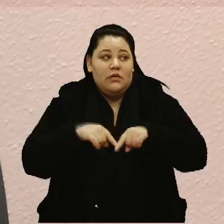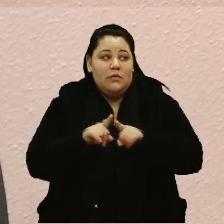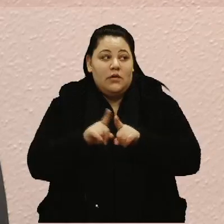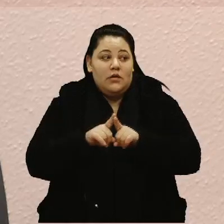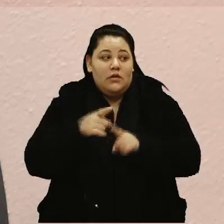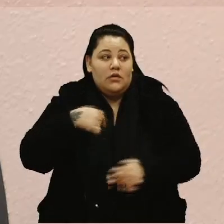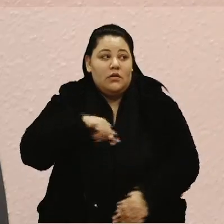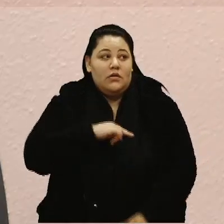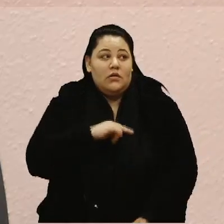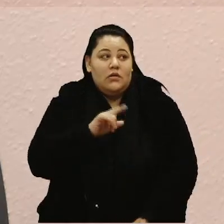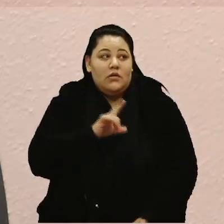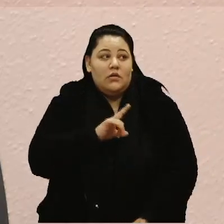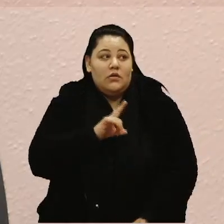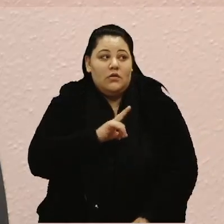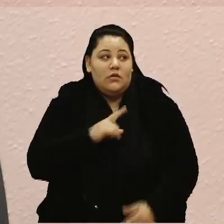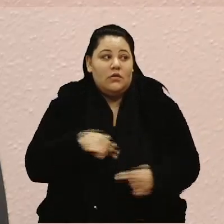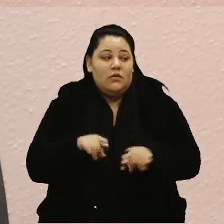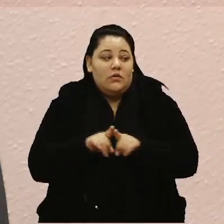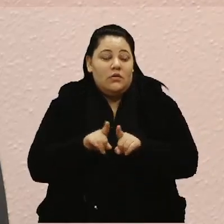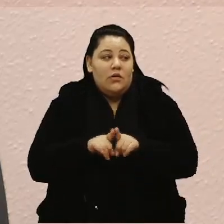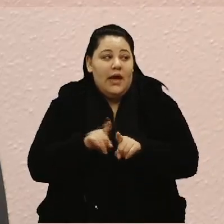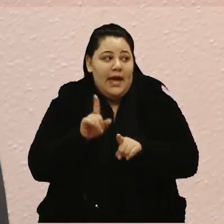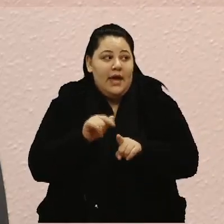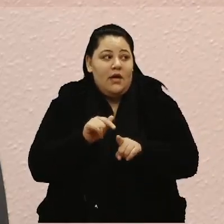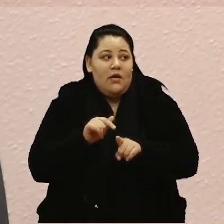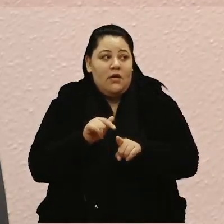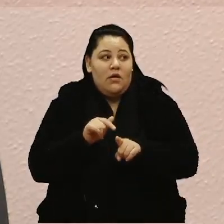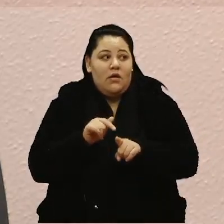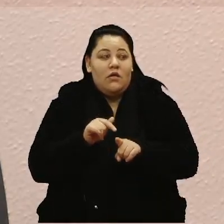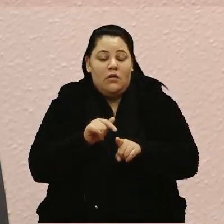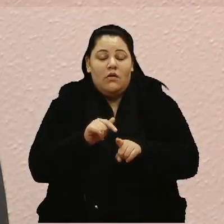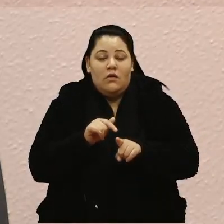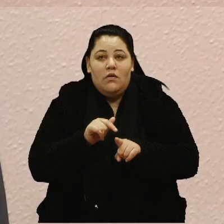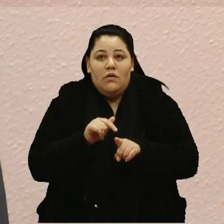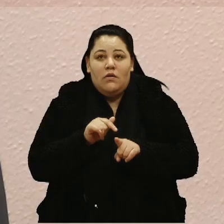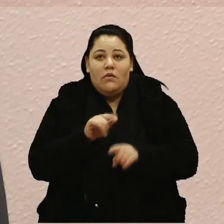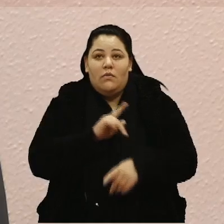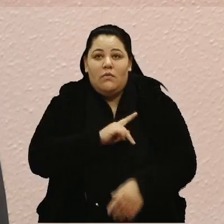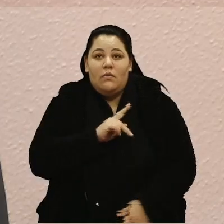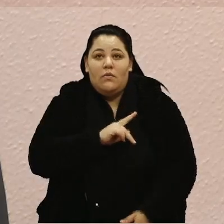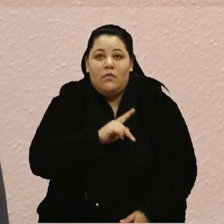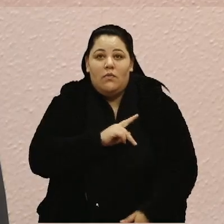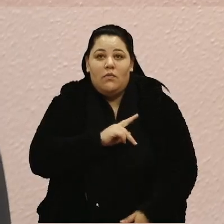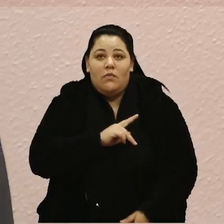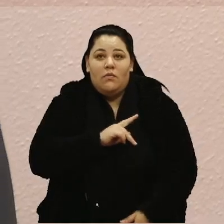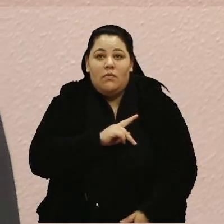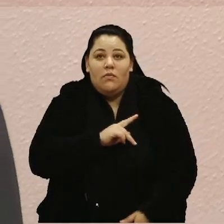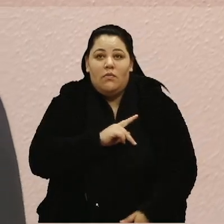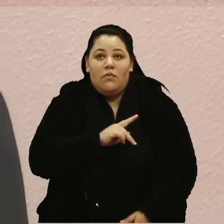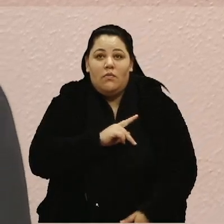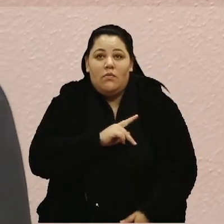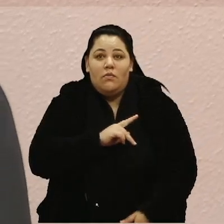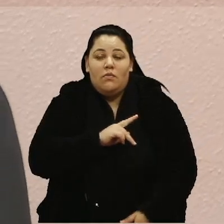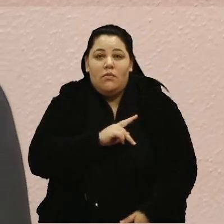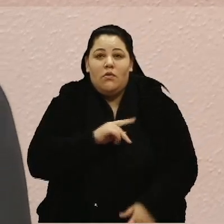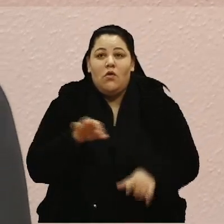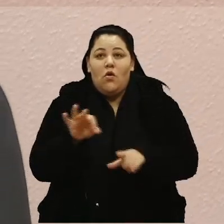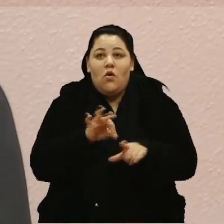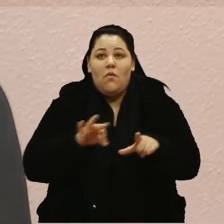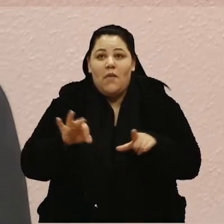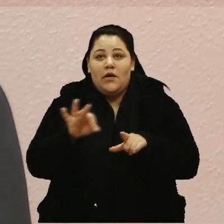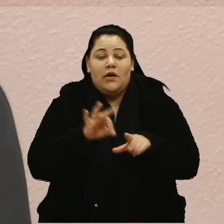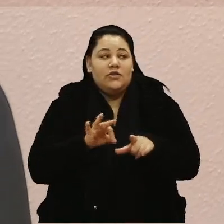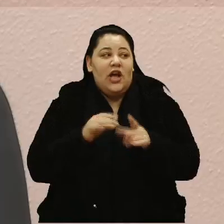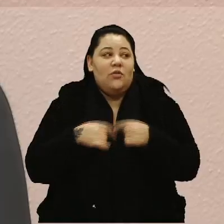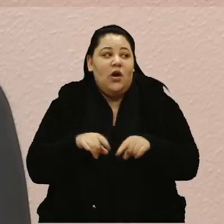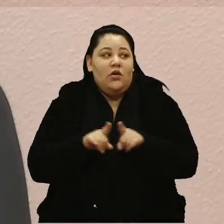uma renovação da direção da CTB. Atualmente era o presidente Guilmar Vidor, que é um comerciário, inclusive, de Caxias do Sul,